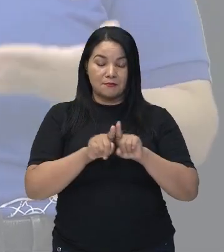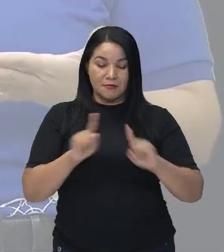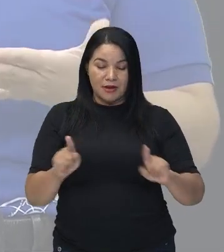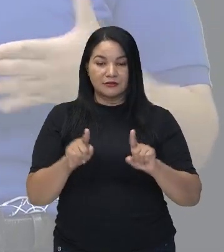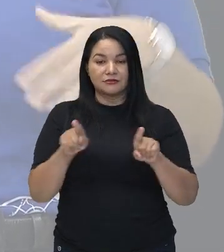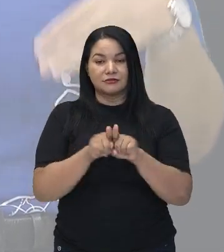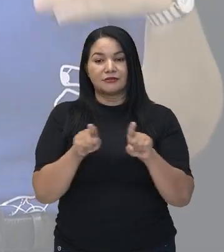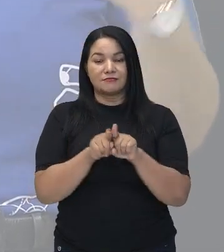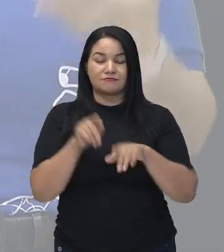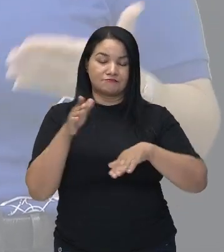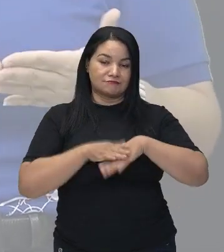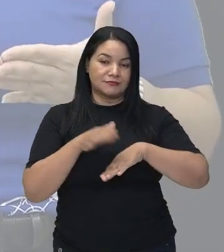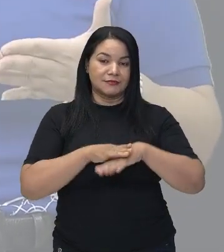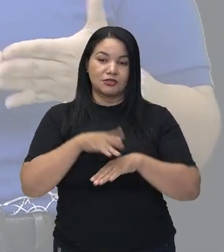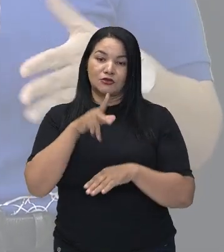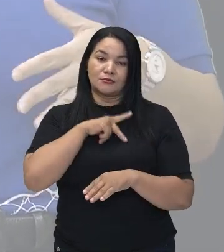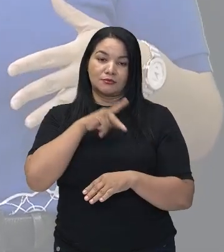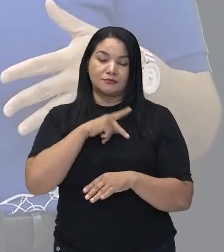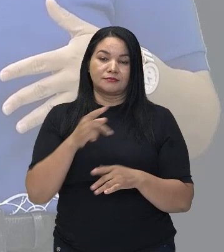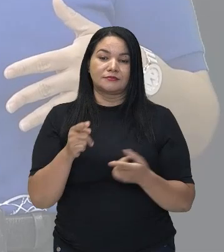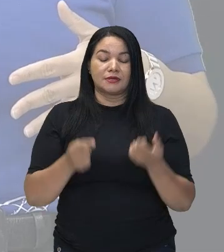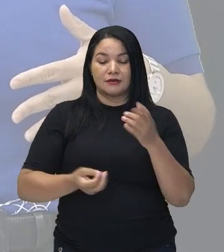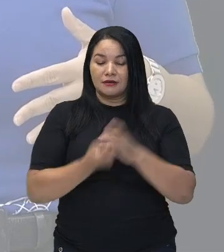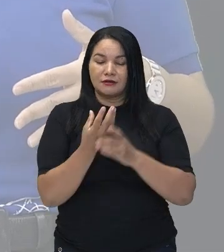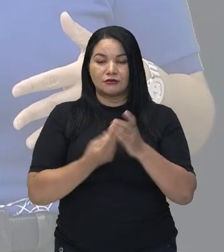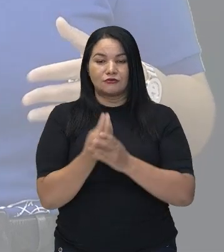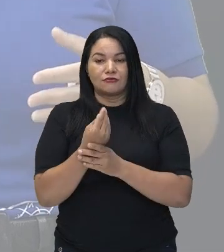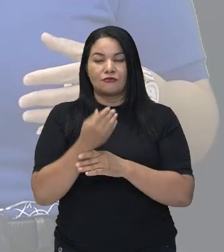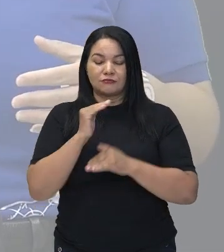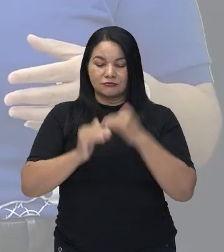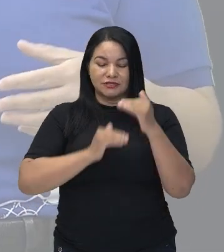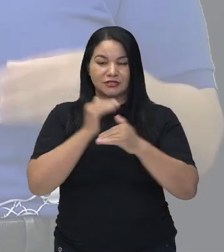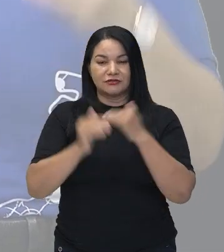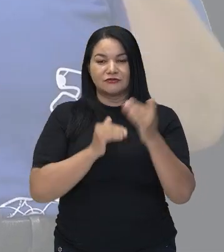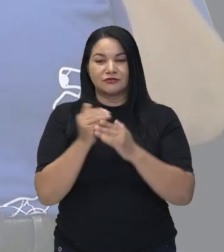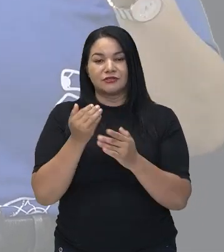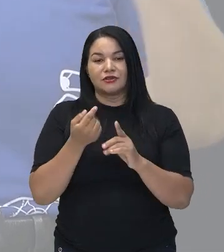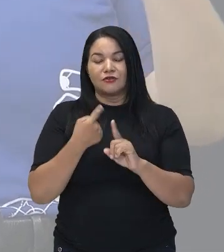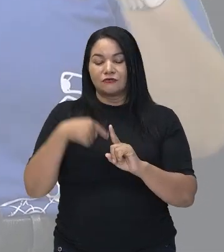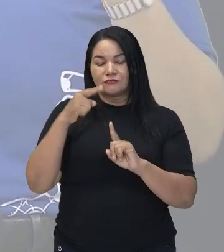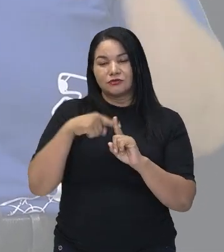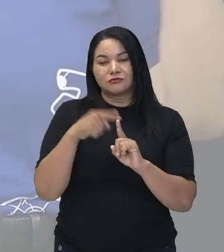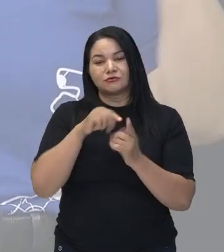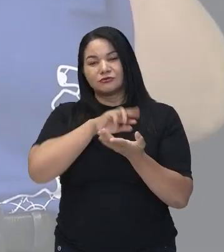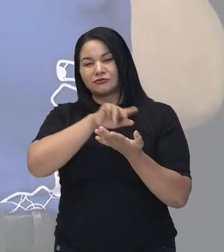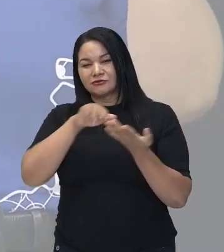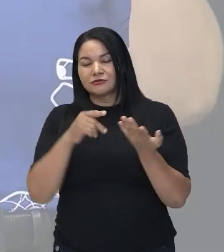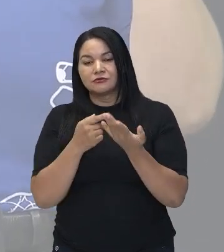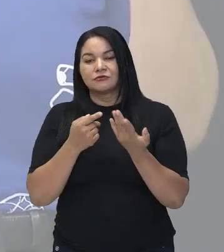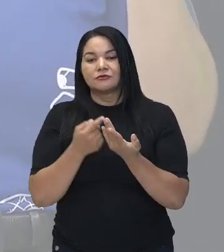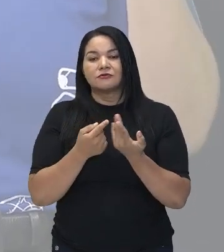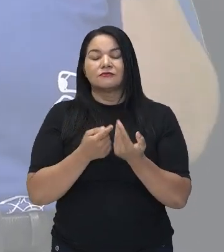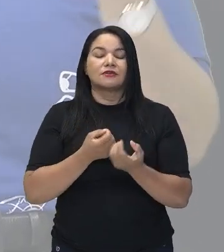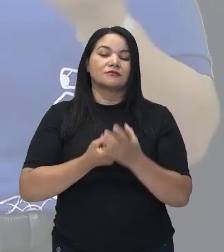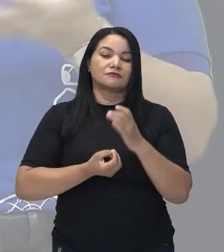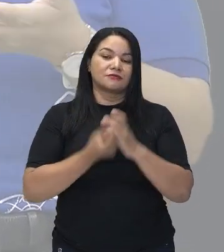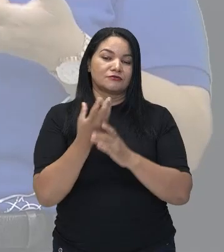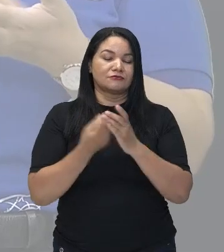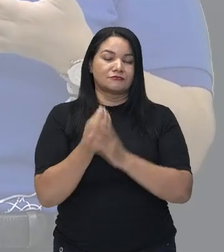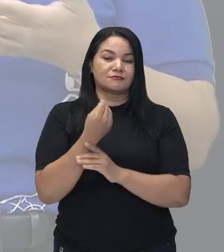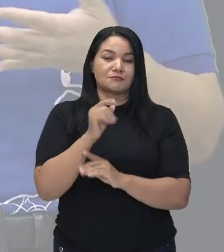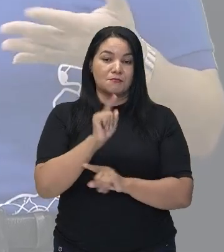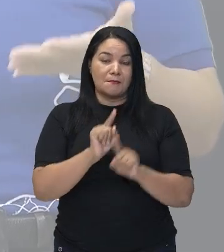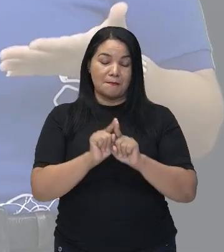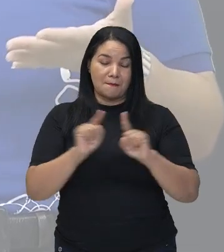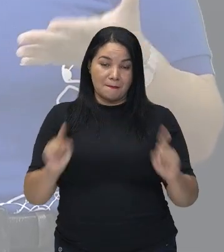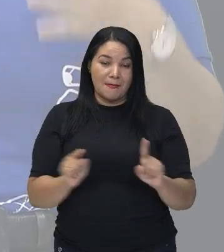ele mesmo criou, ele mesmo desenvolveu, com um estilo próprio muito bem definido e até mesmo história, mas todos eles